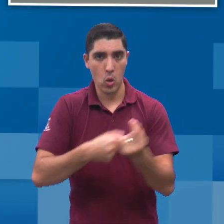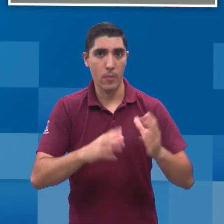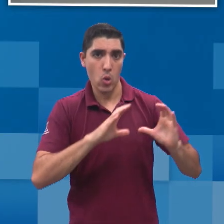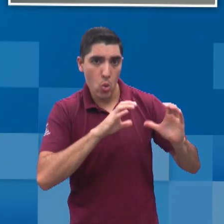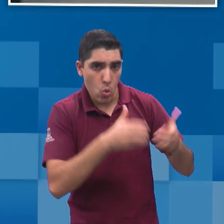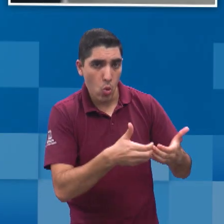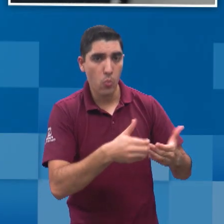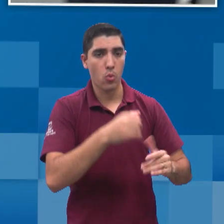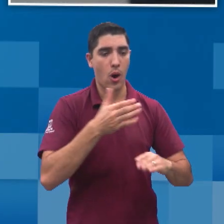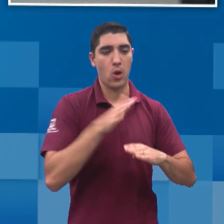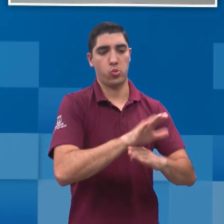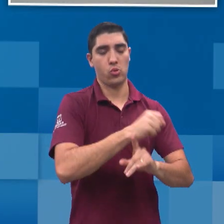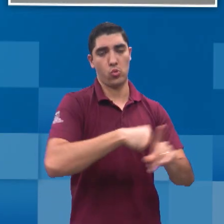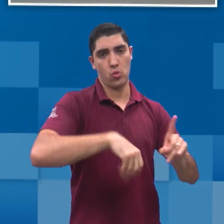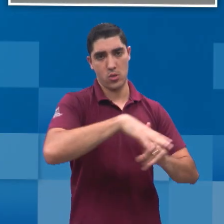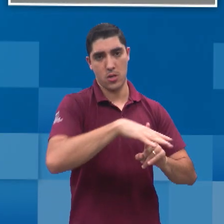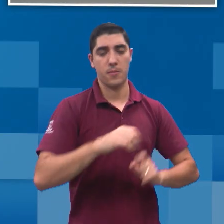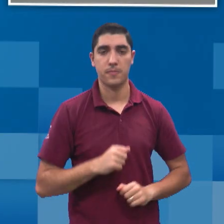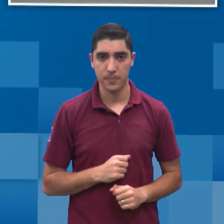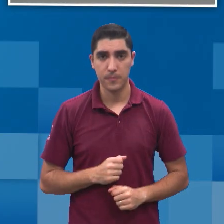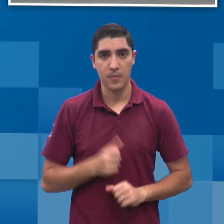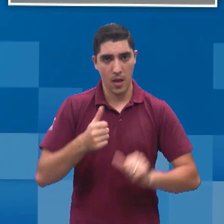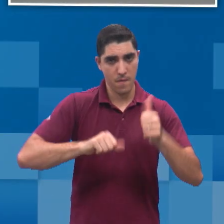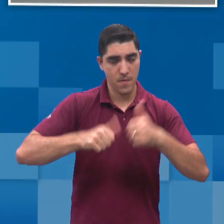e Promoção Social.